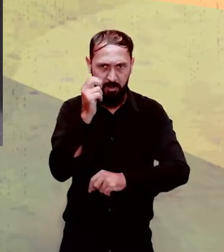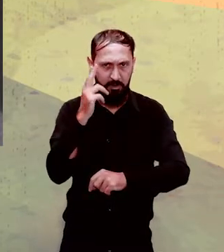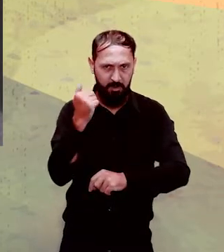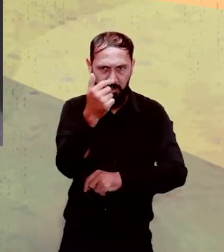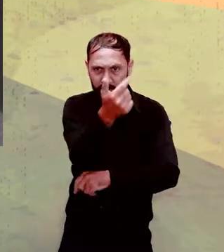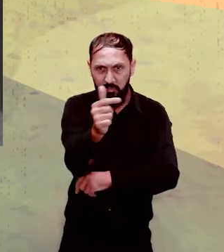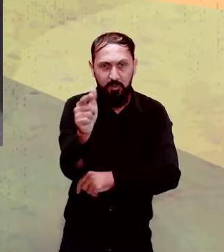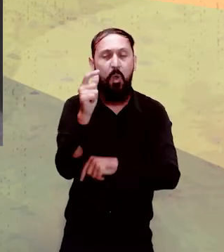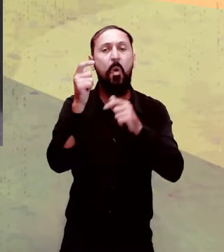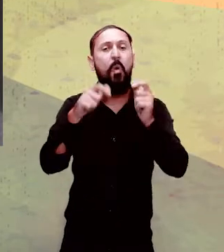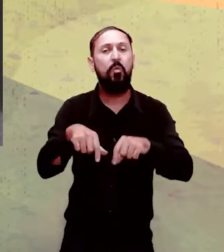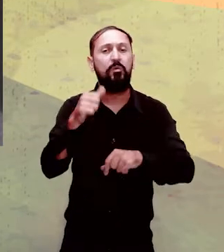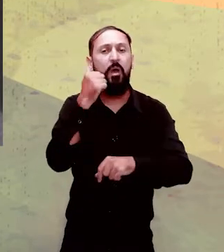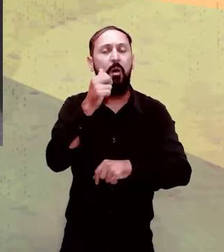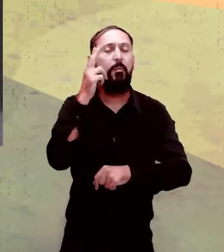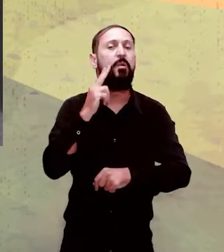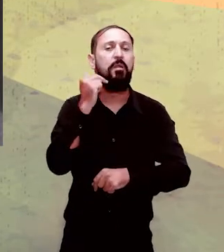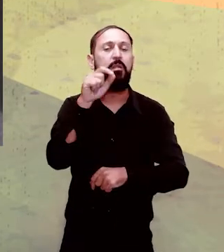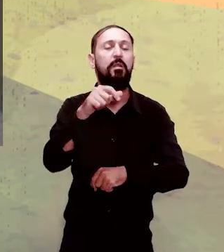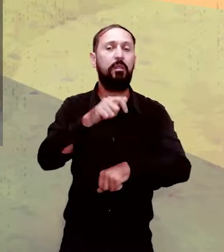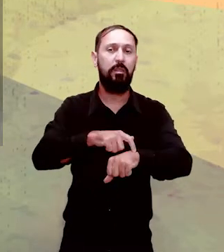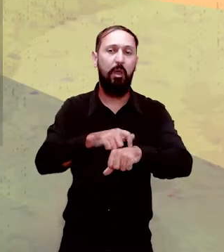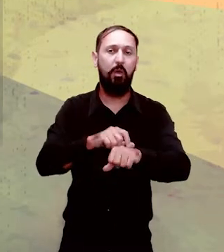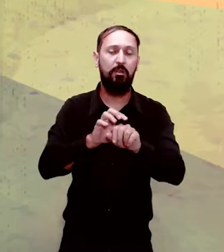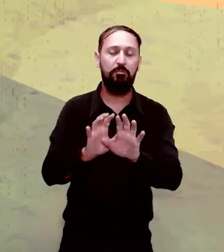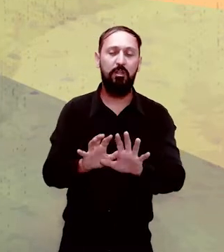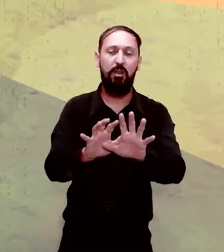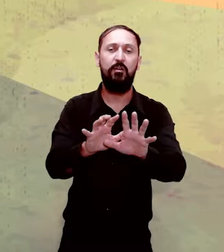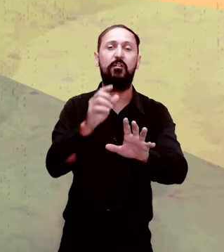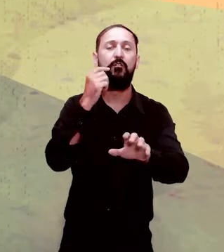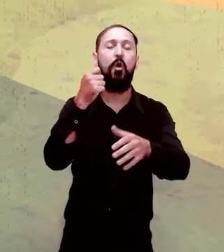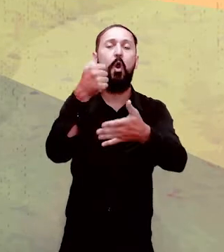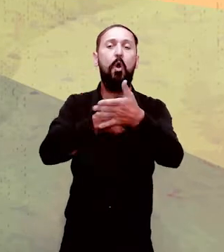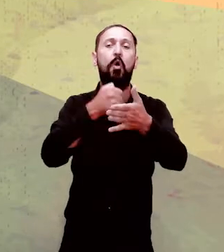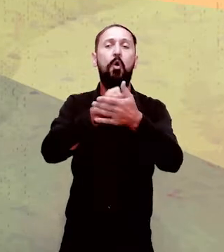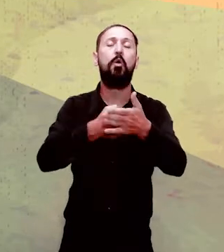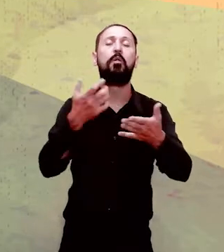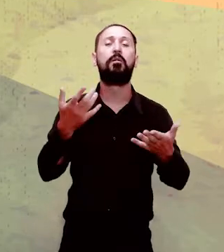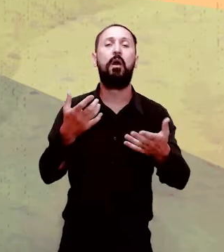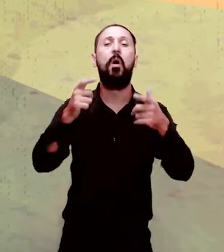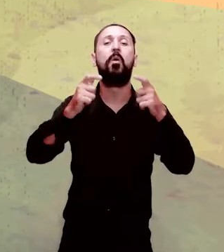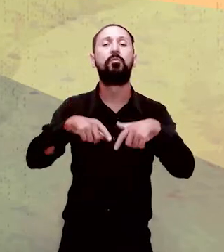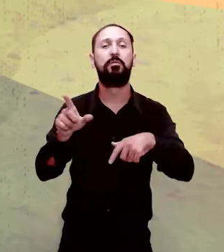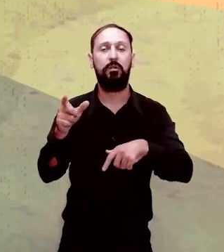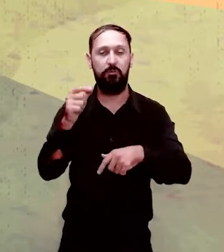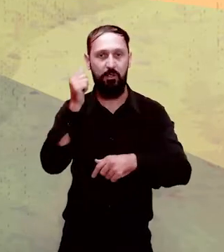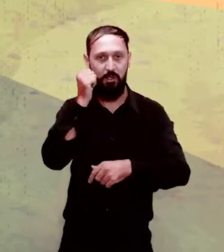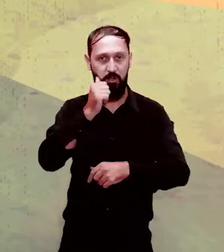você pega não tem mulheres negras. Aonde que estavam as mulheres negras quando as mulheres brancas foram lutar por